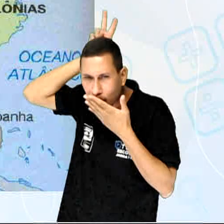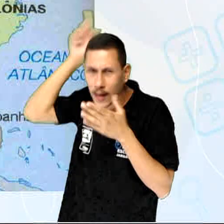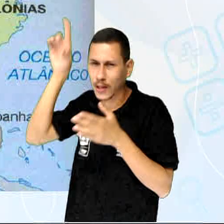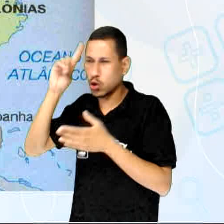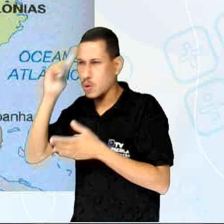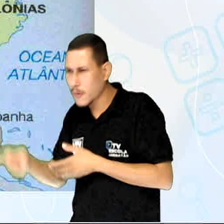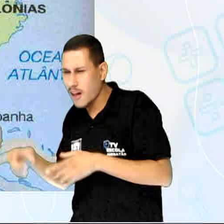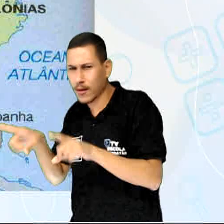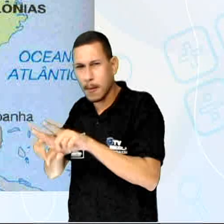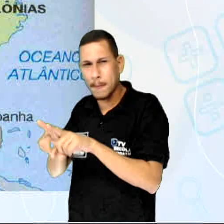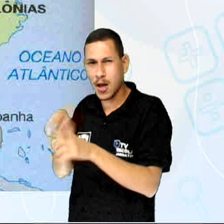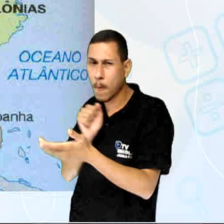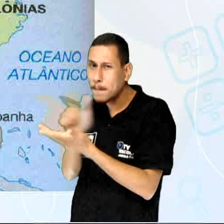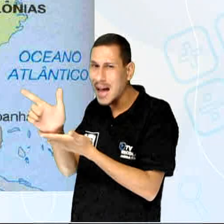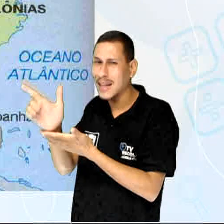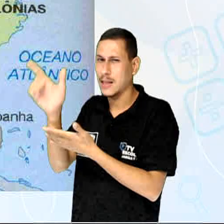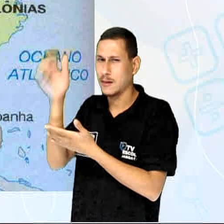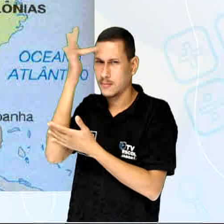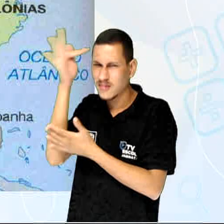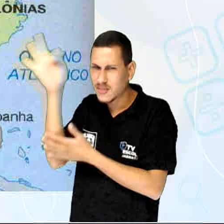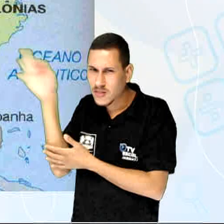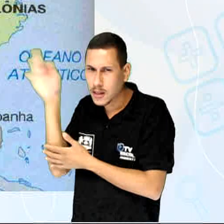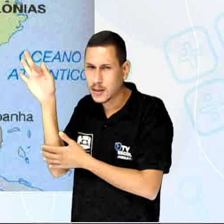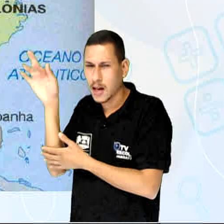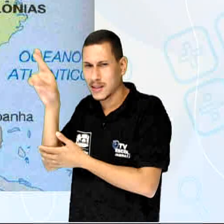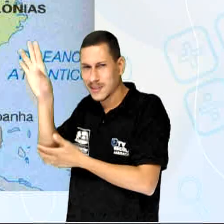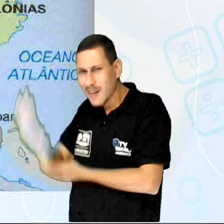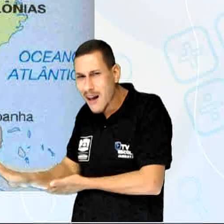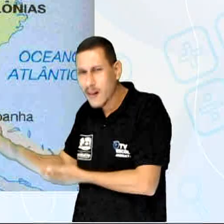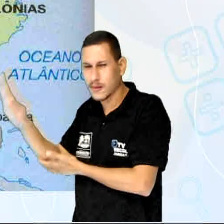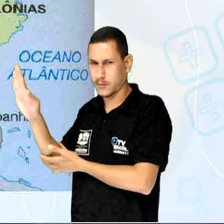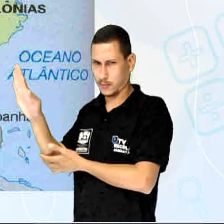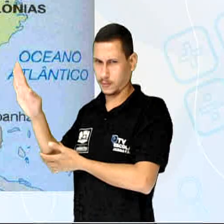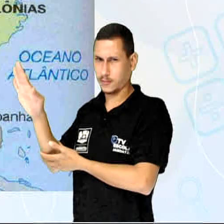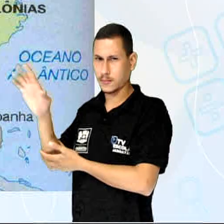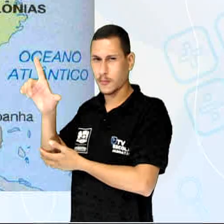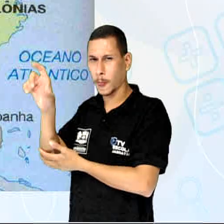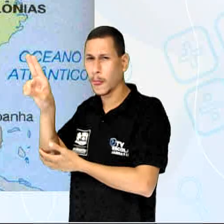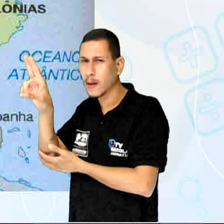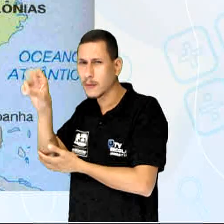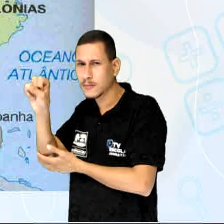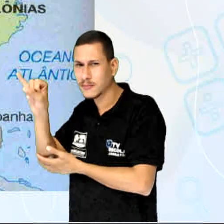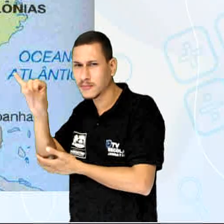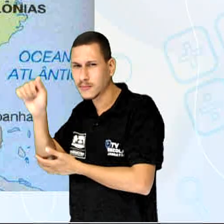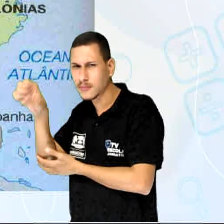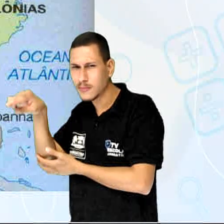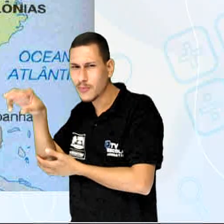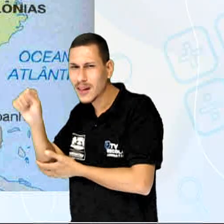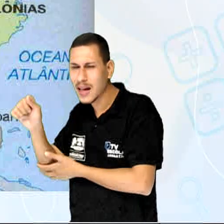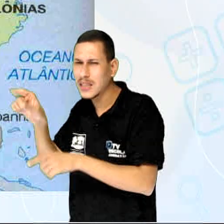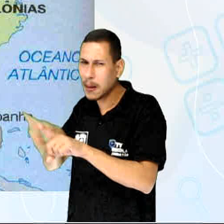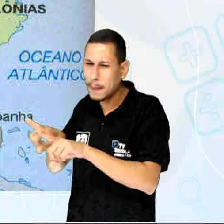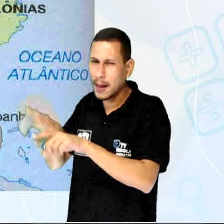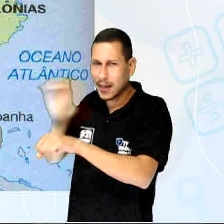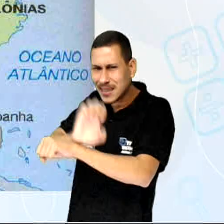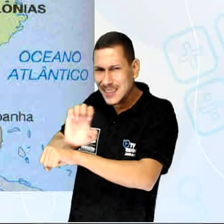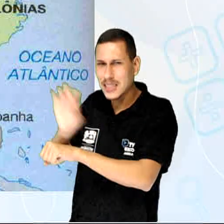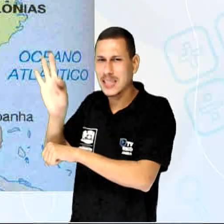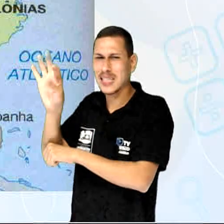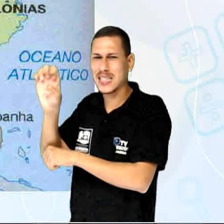foi comprada pela França, a região da Louisiana, em 1803. O Texas, que foi anexado